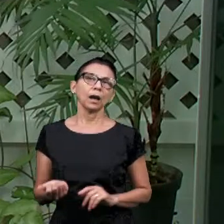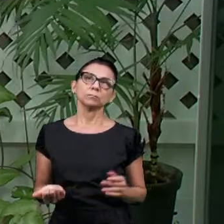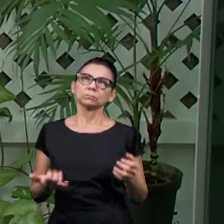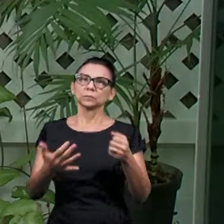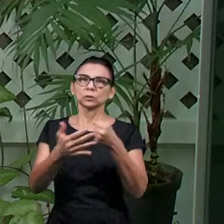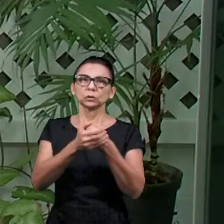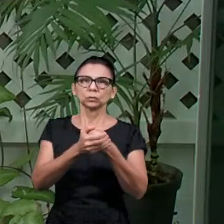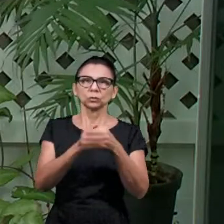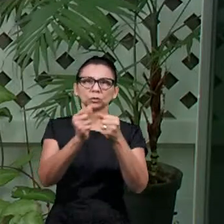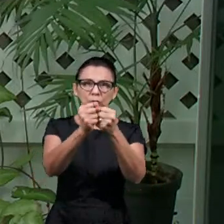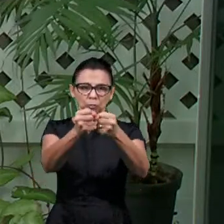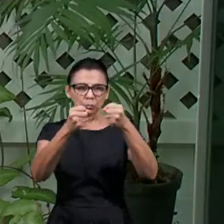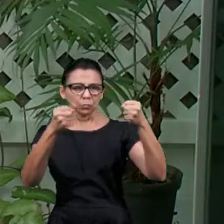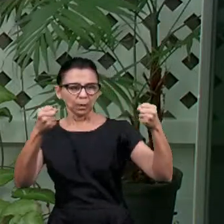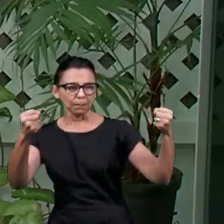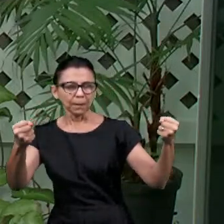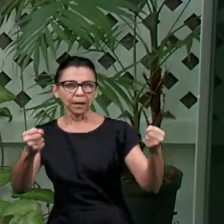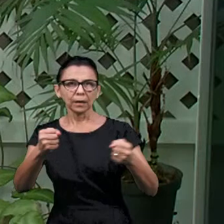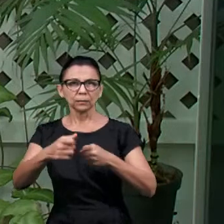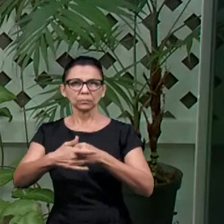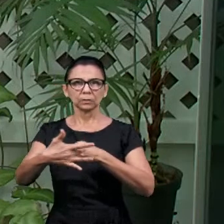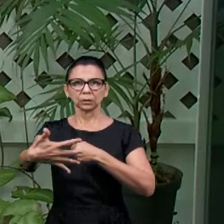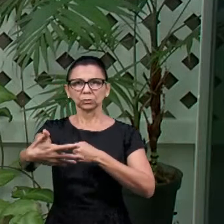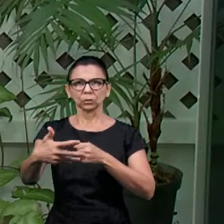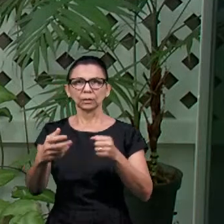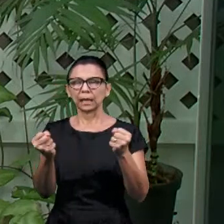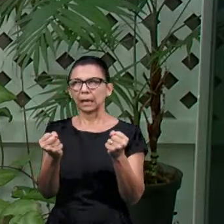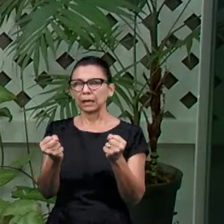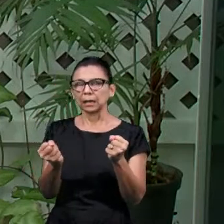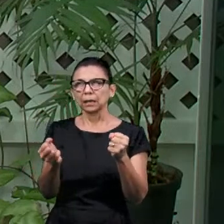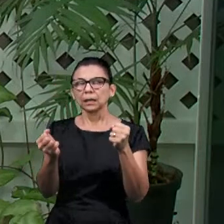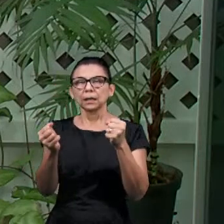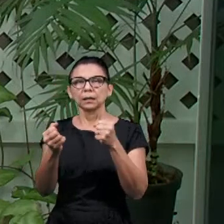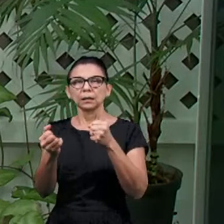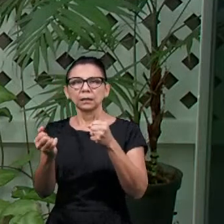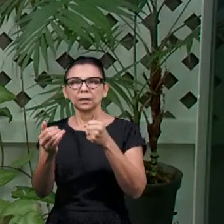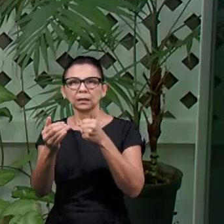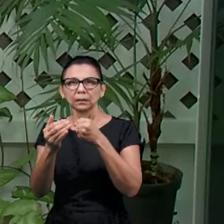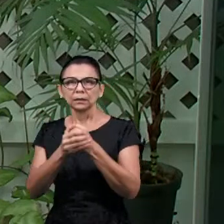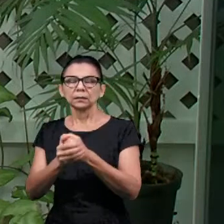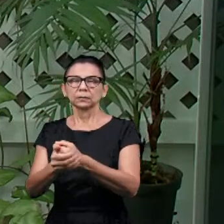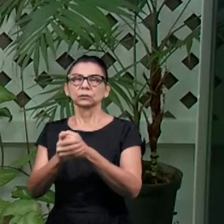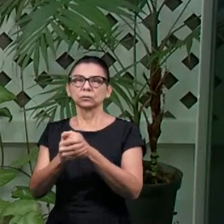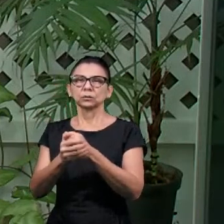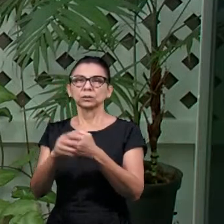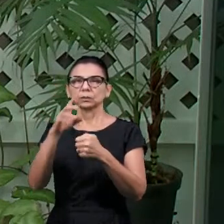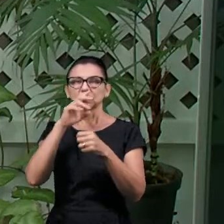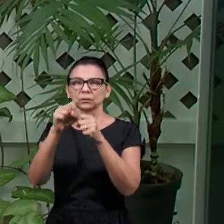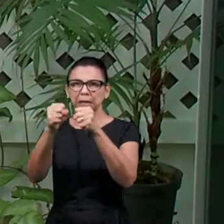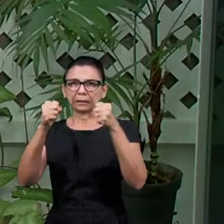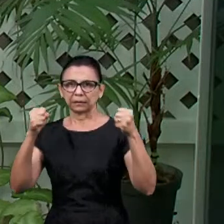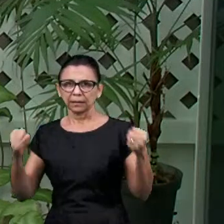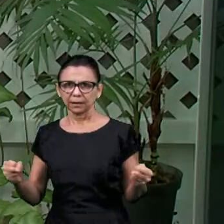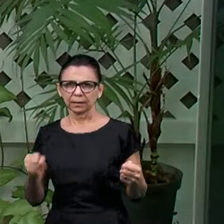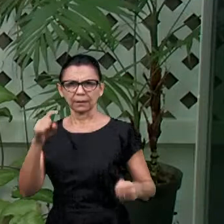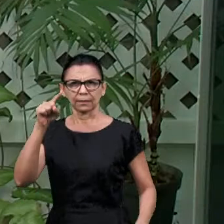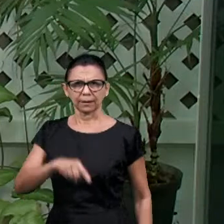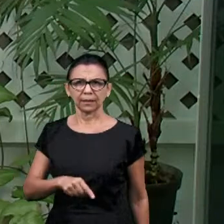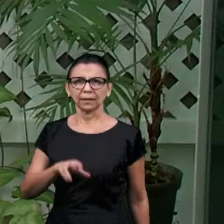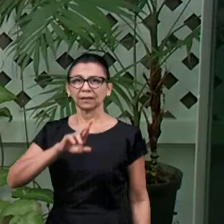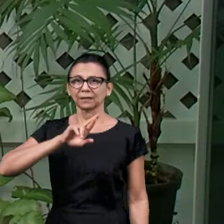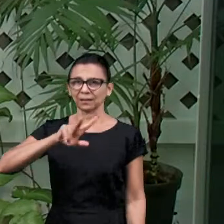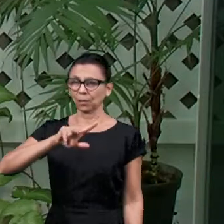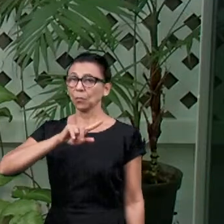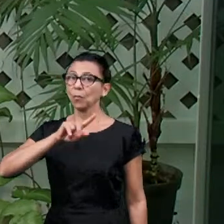Não, escondeu o tesouro no coração. E eu pergunto, se você escondeu